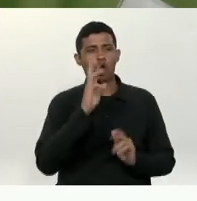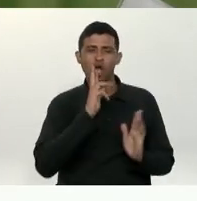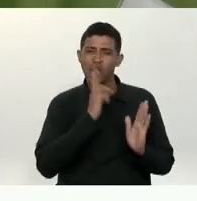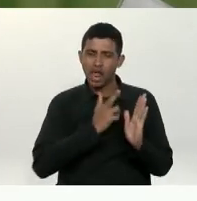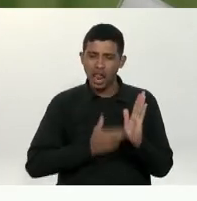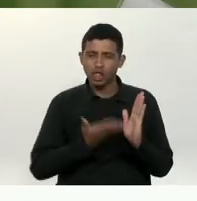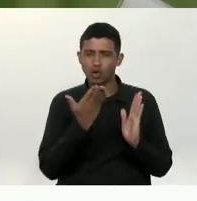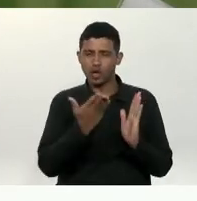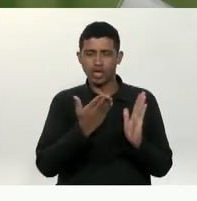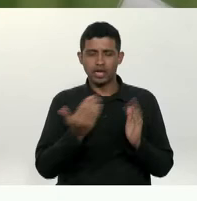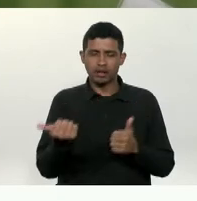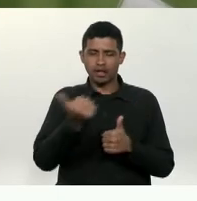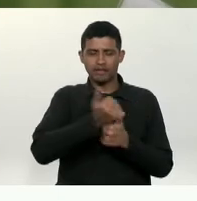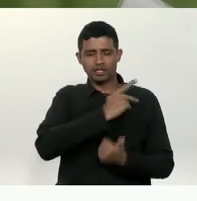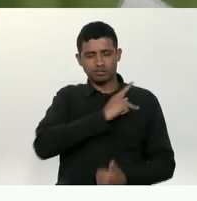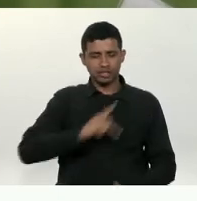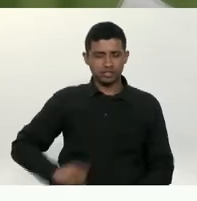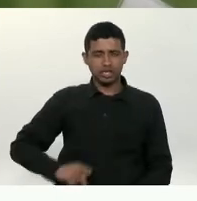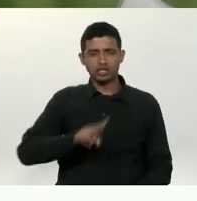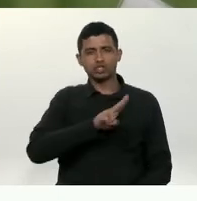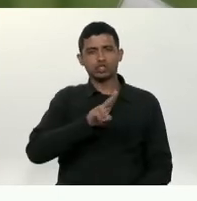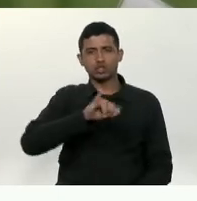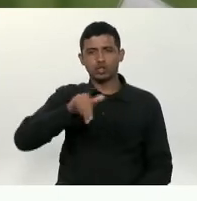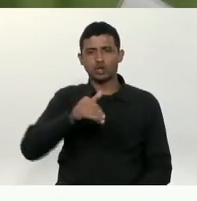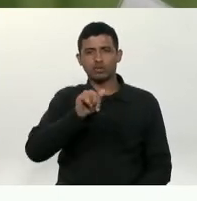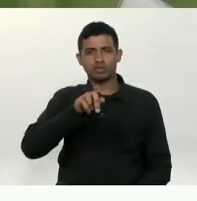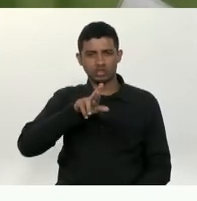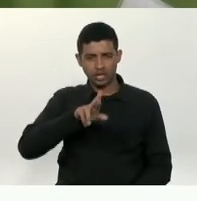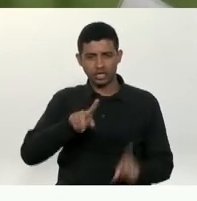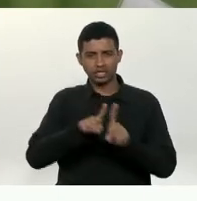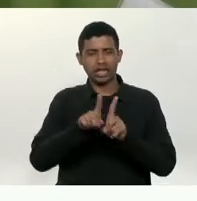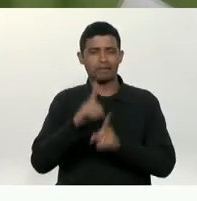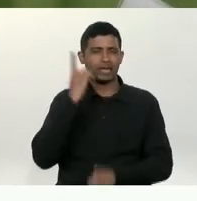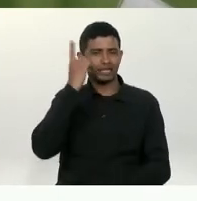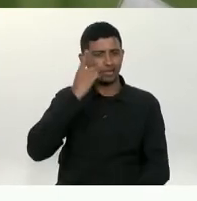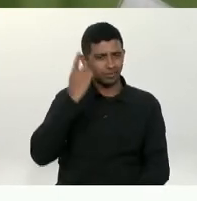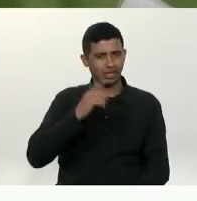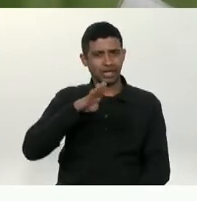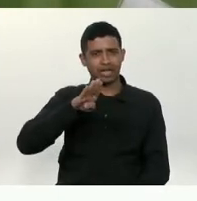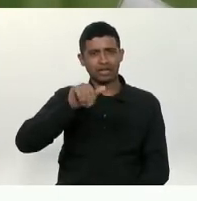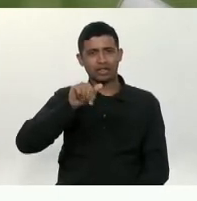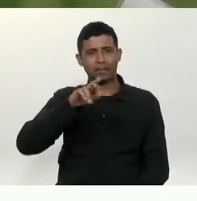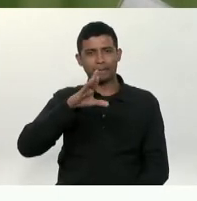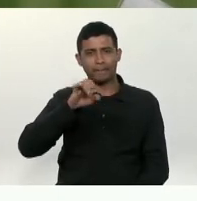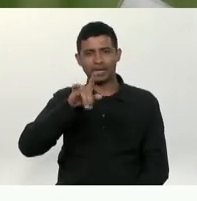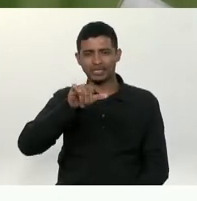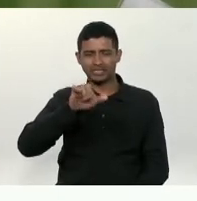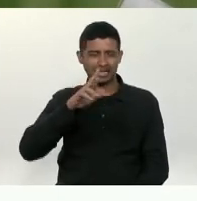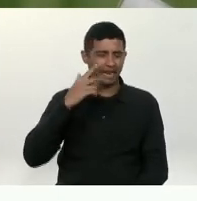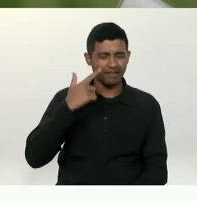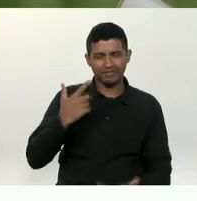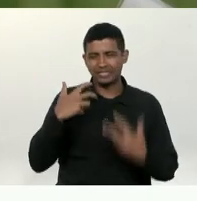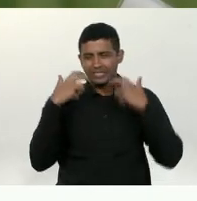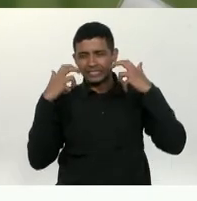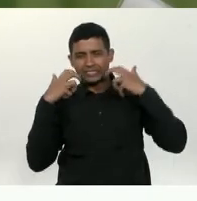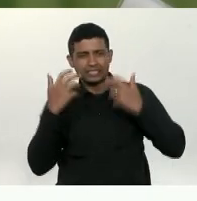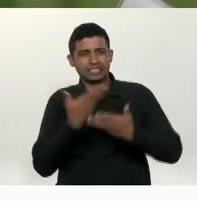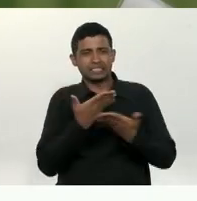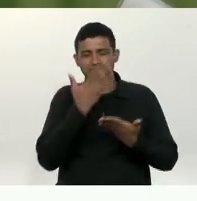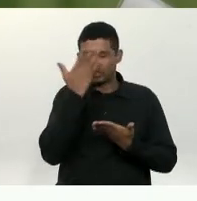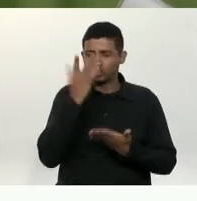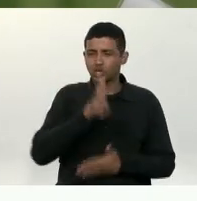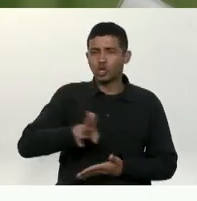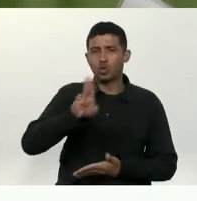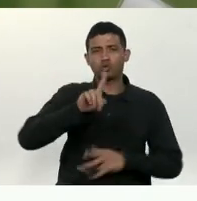vice-presidente Jair Bittencourt, deputado Bacelar, que é o constrangimento que vem tendo o consumidor. Vossa Excelência